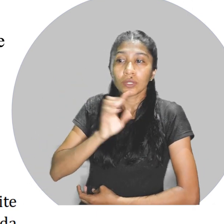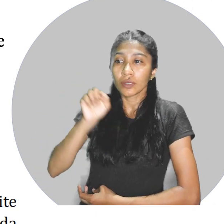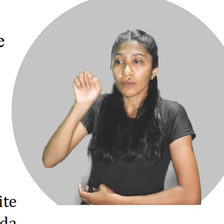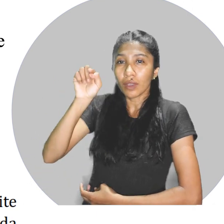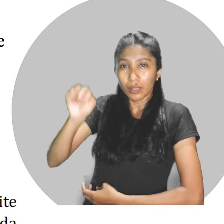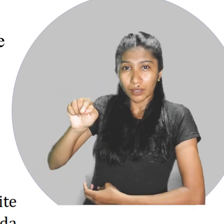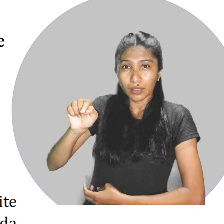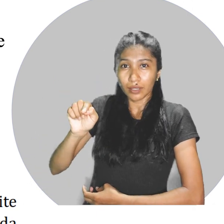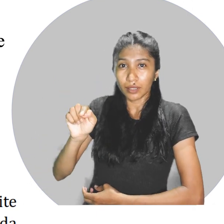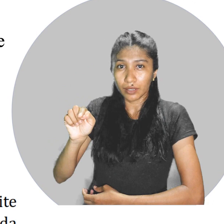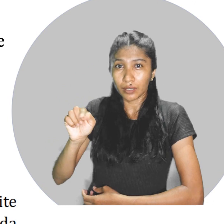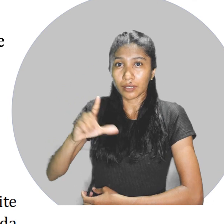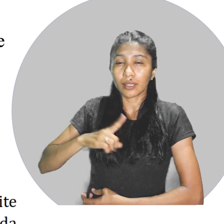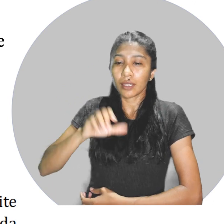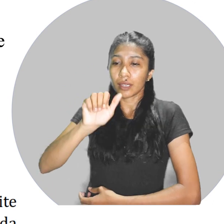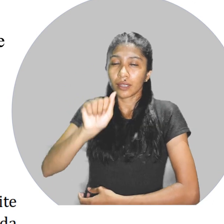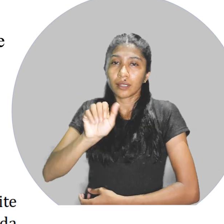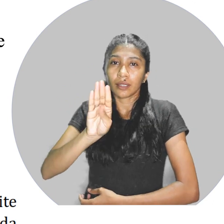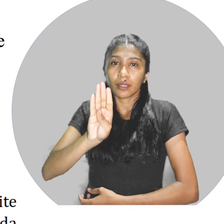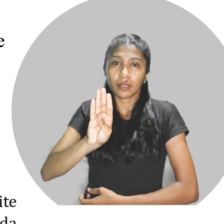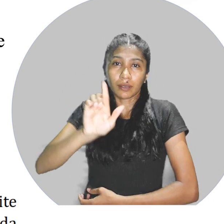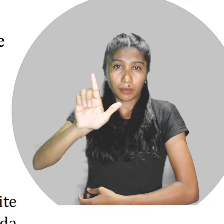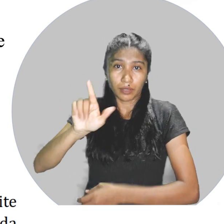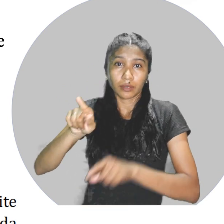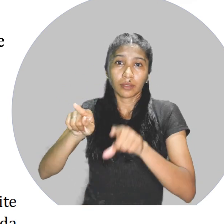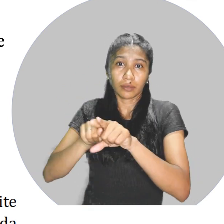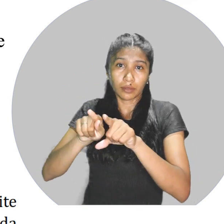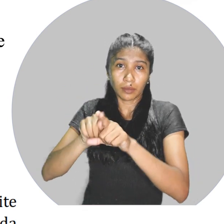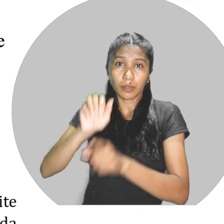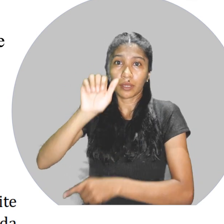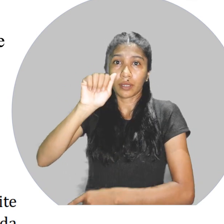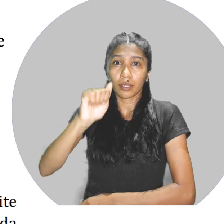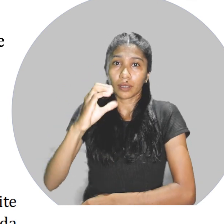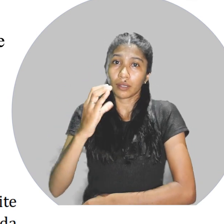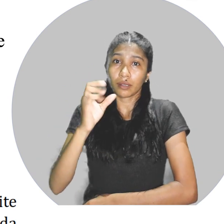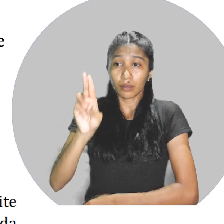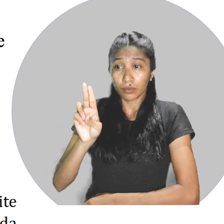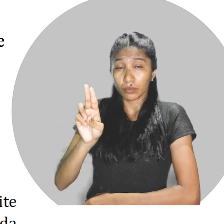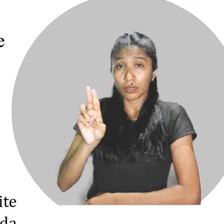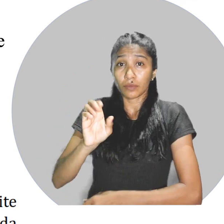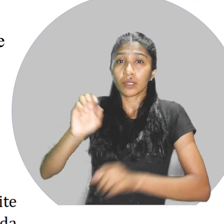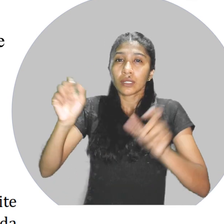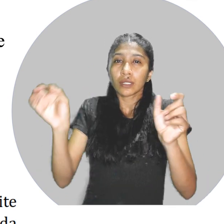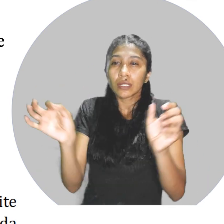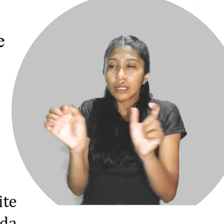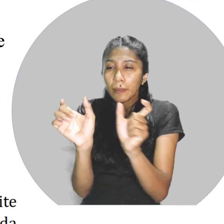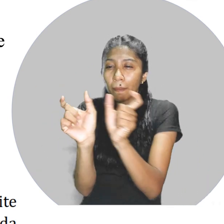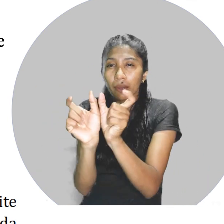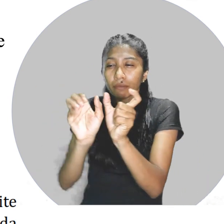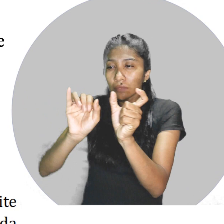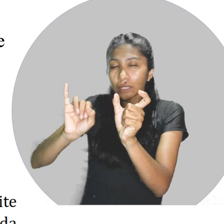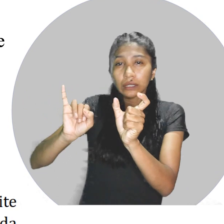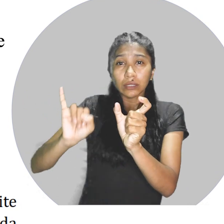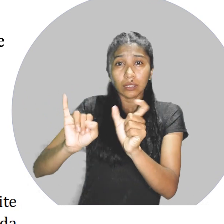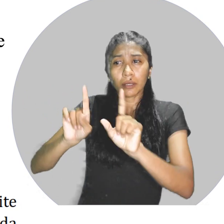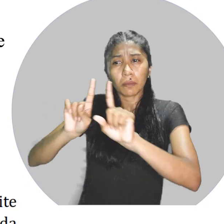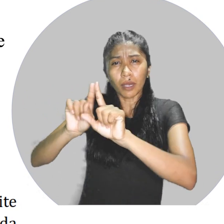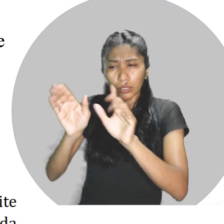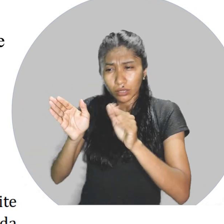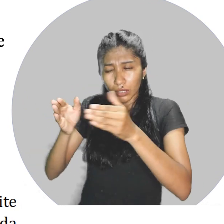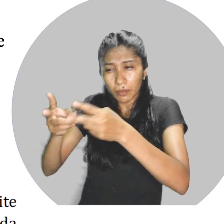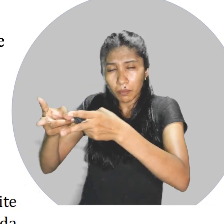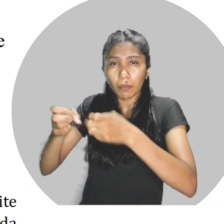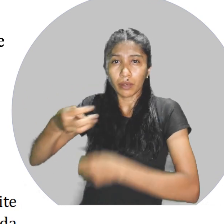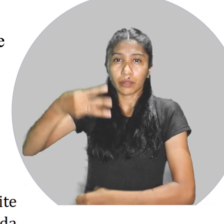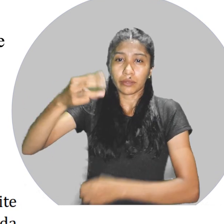do acusativo e ablativo em i. São poucas palavras, mas que possuem essa particularidade na